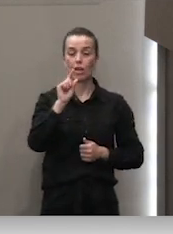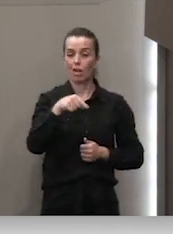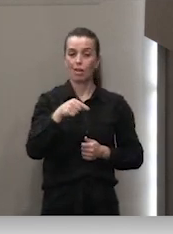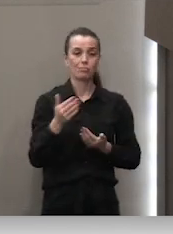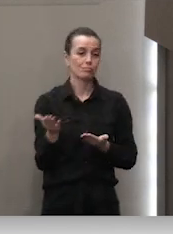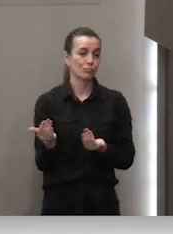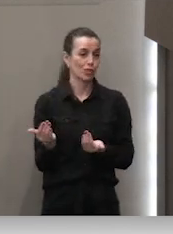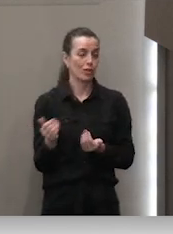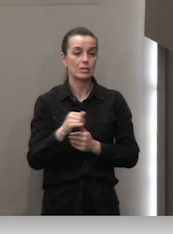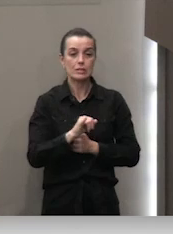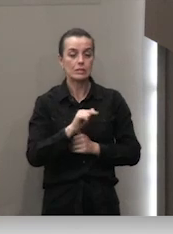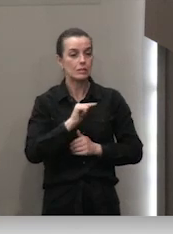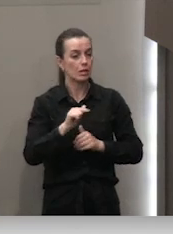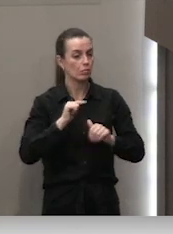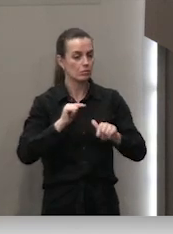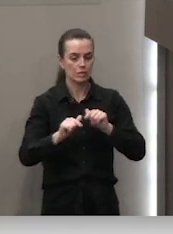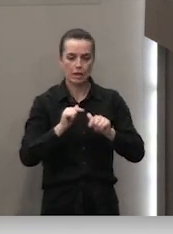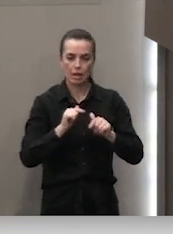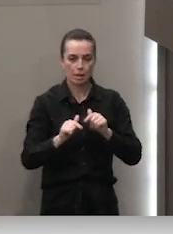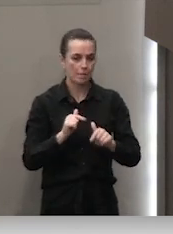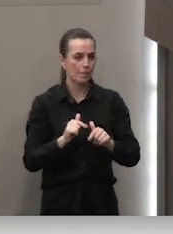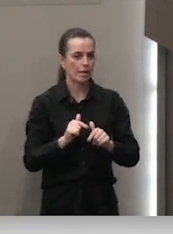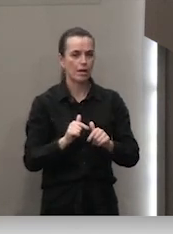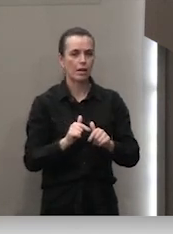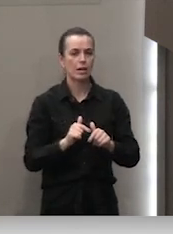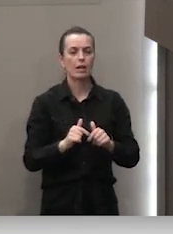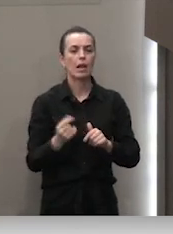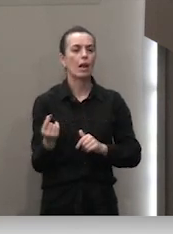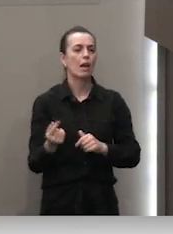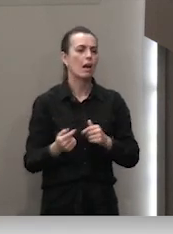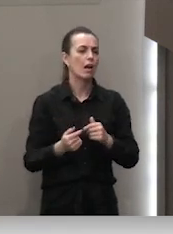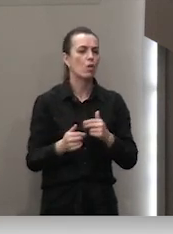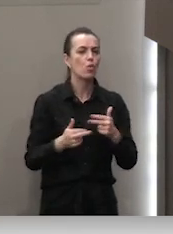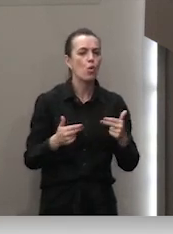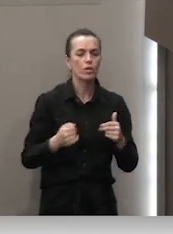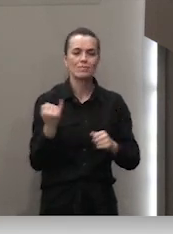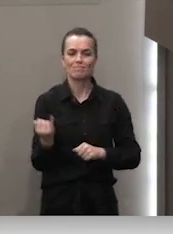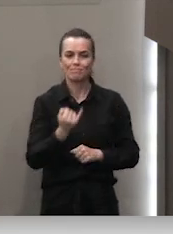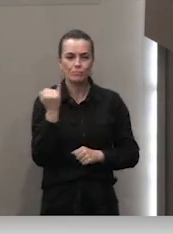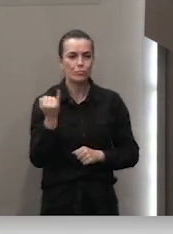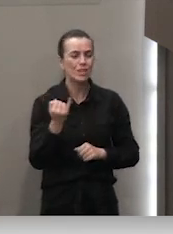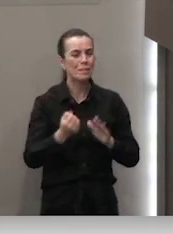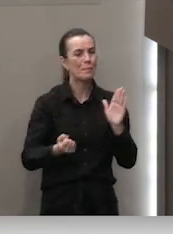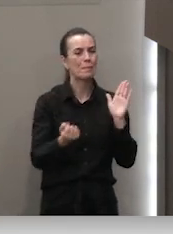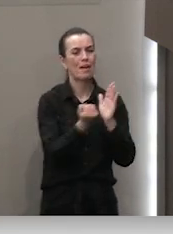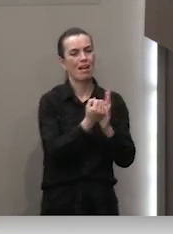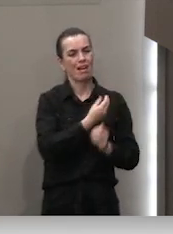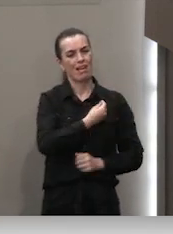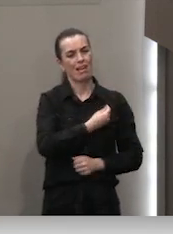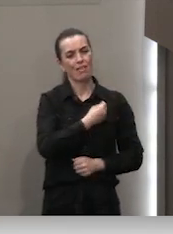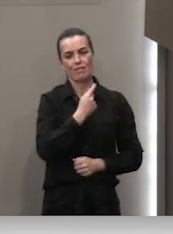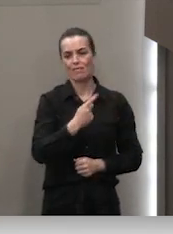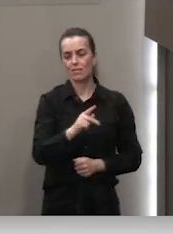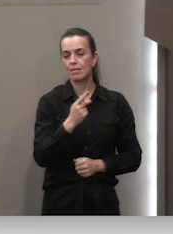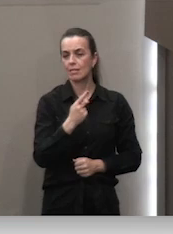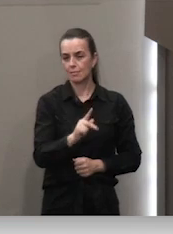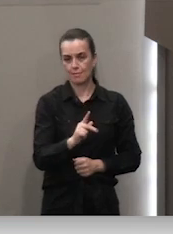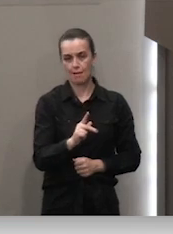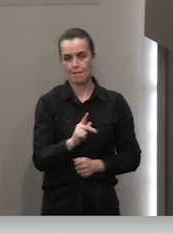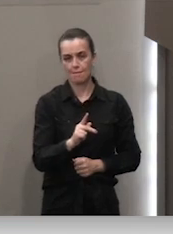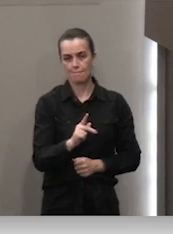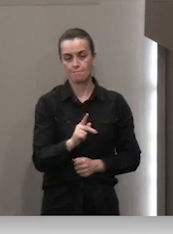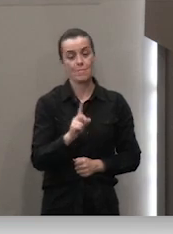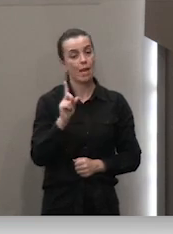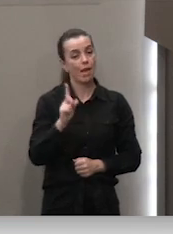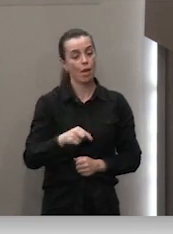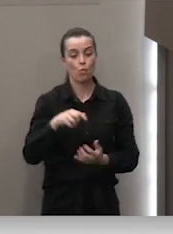não for trabalhado isso, alguns pontos que vão levar para a vida toda e vão marcar esses pontos nessa criança e nesse adolescente, vai ser um